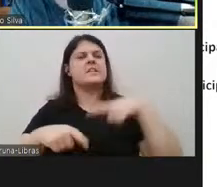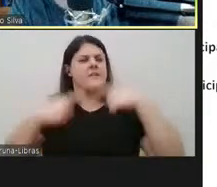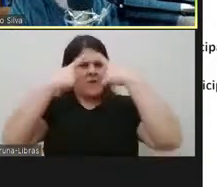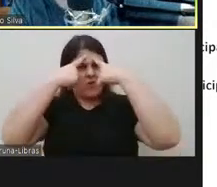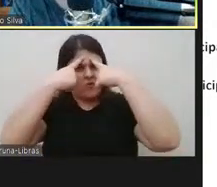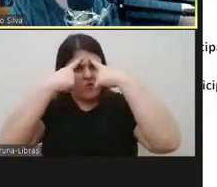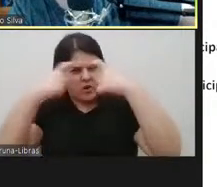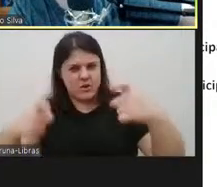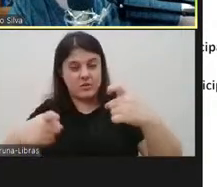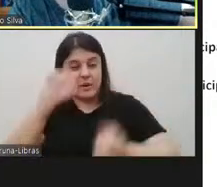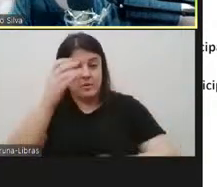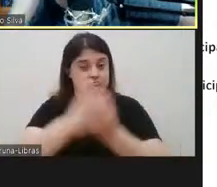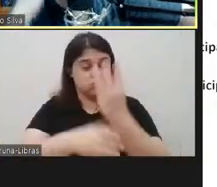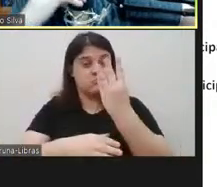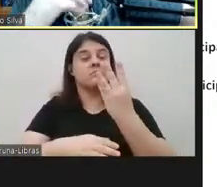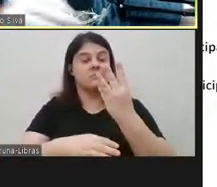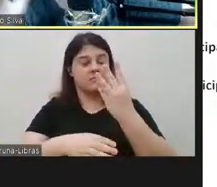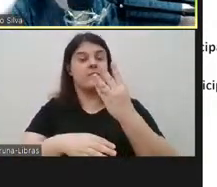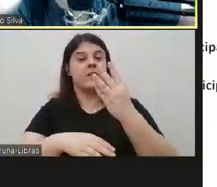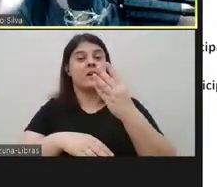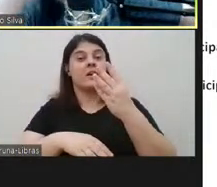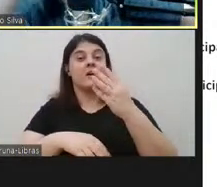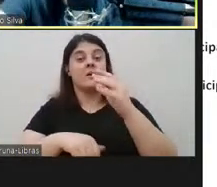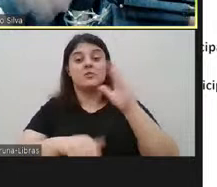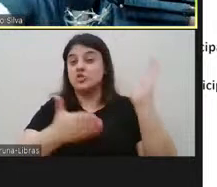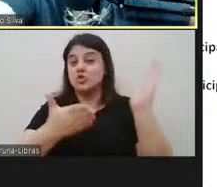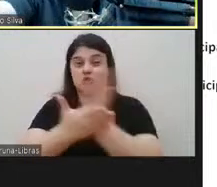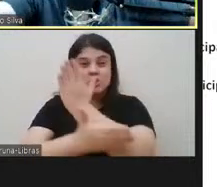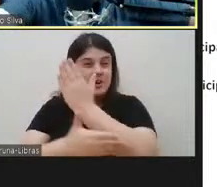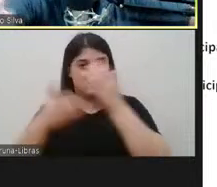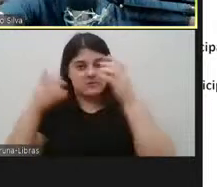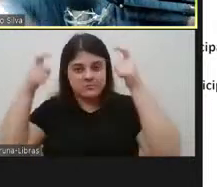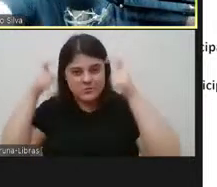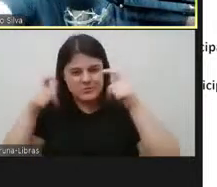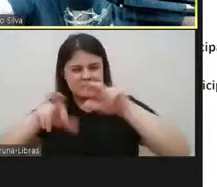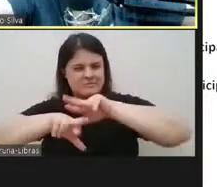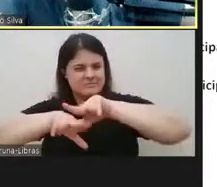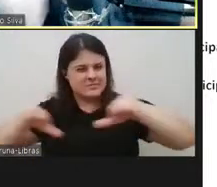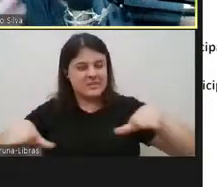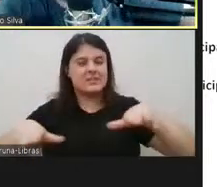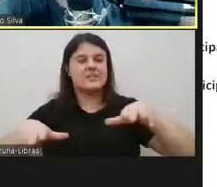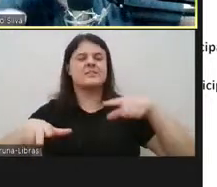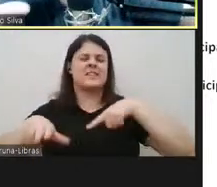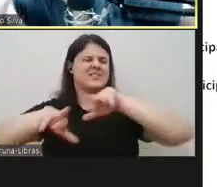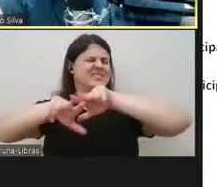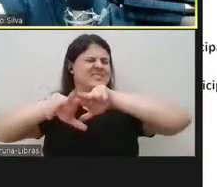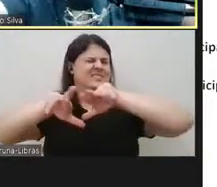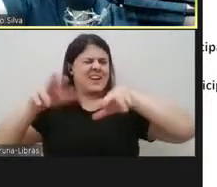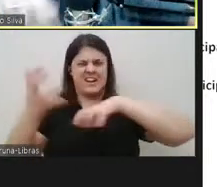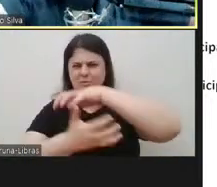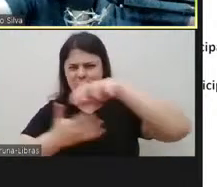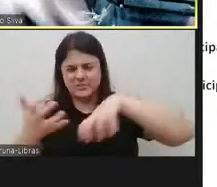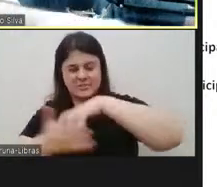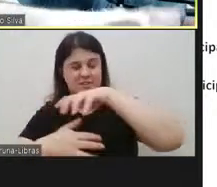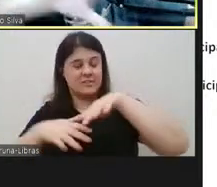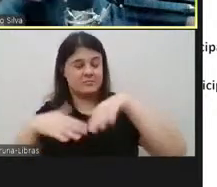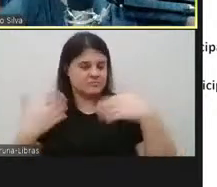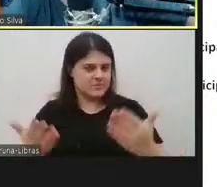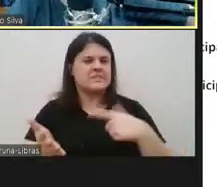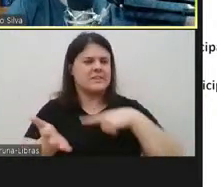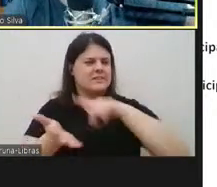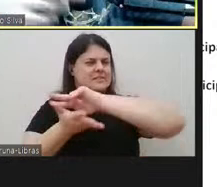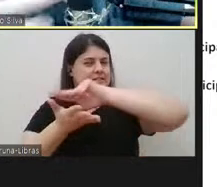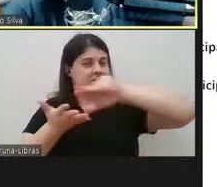e o processo de Constituição da República francesa foi muito mais violento Depois teve contrarrevolução com Napoleão depois estabelecendo da República Enfim